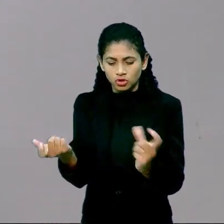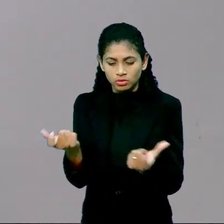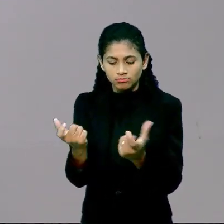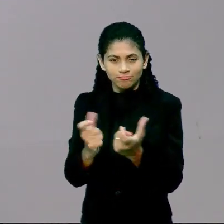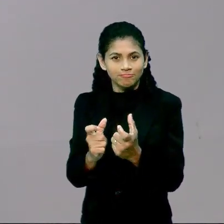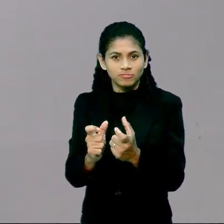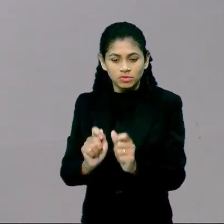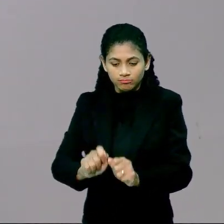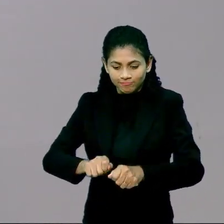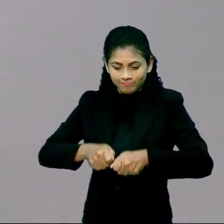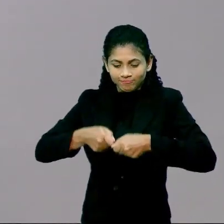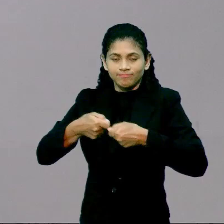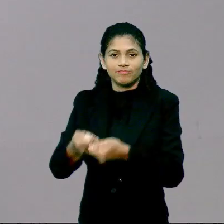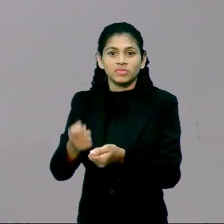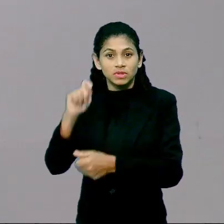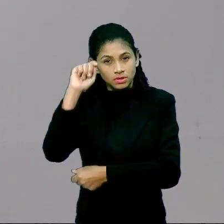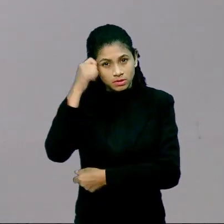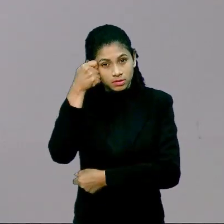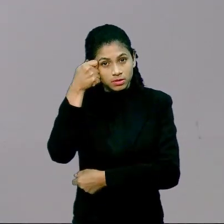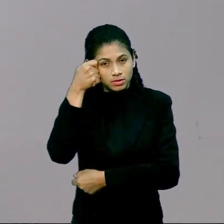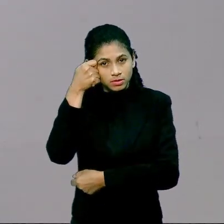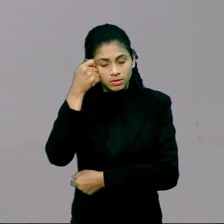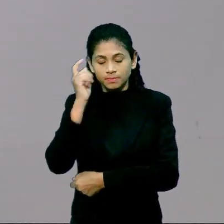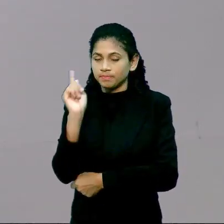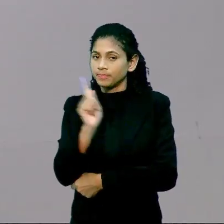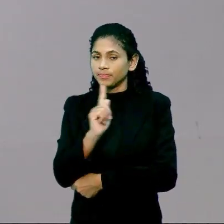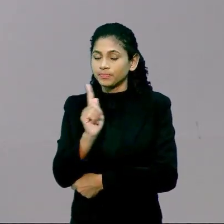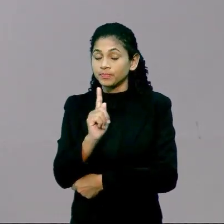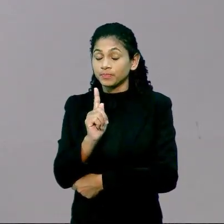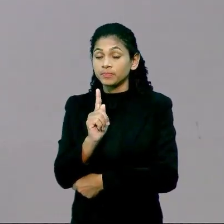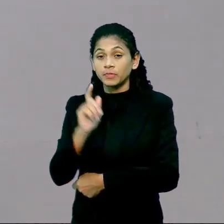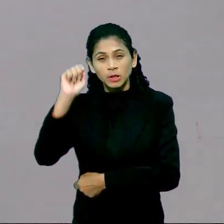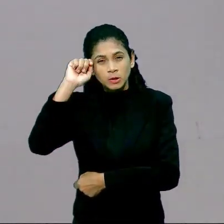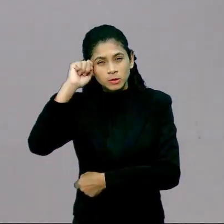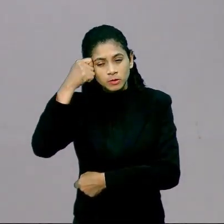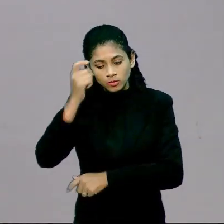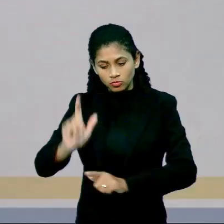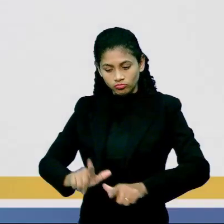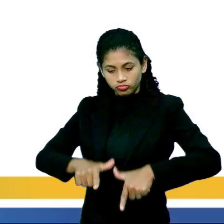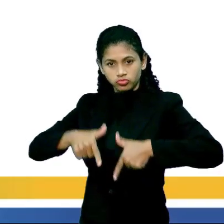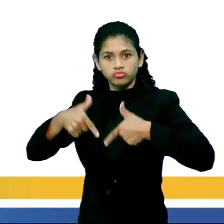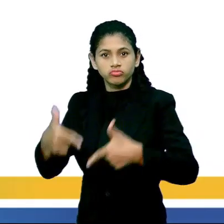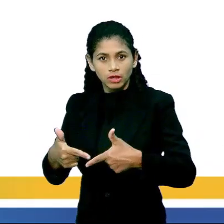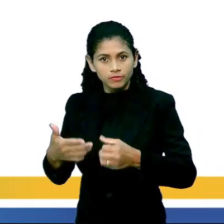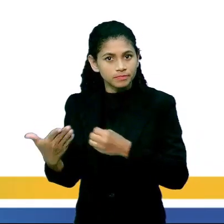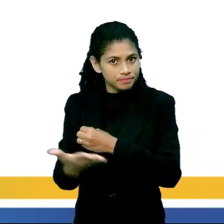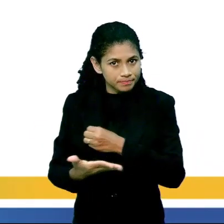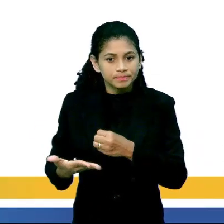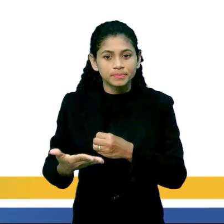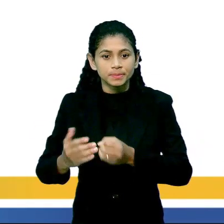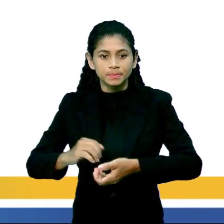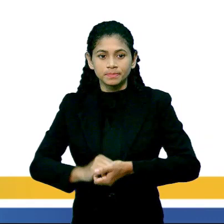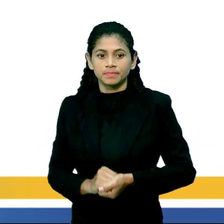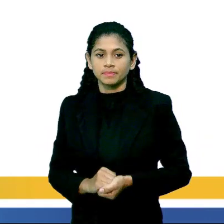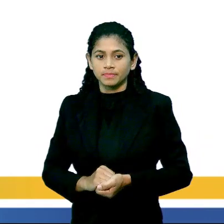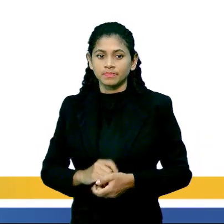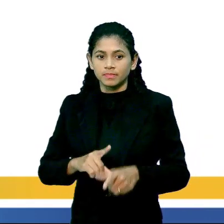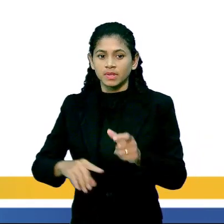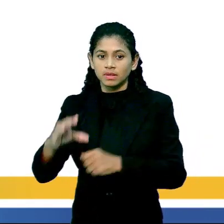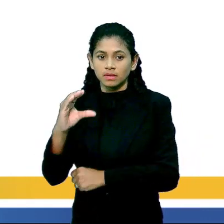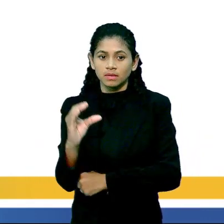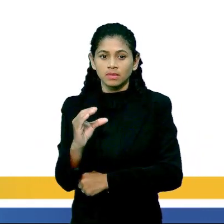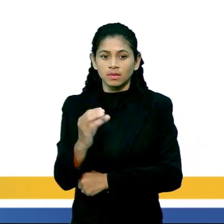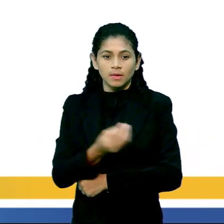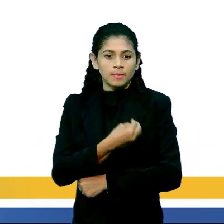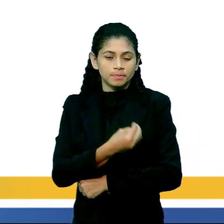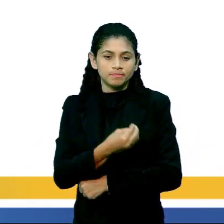a resistência negra se fazia justamente nessa manutenção. Então, a gente descarta ela também. Alternativa C,